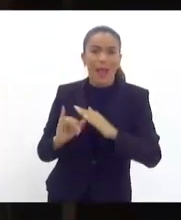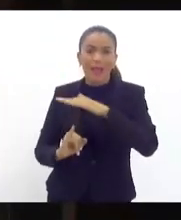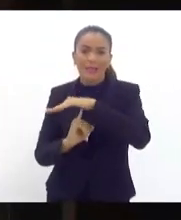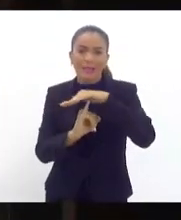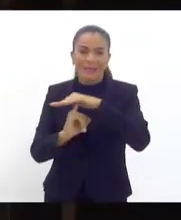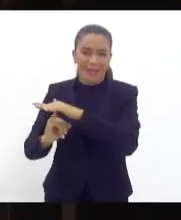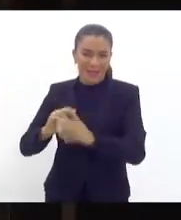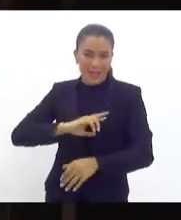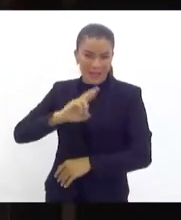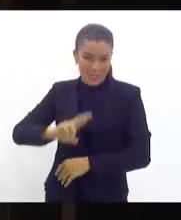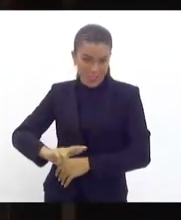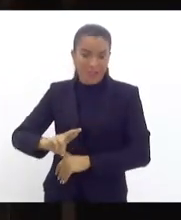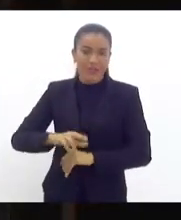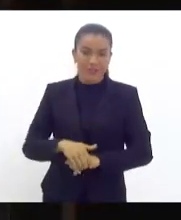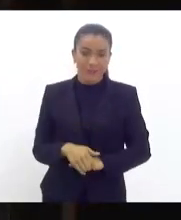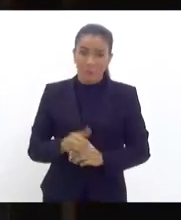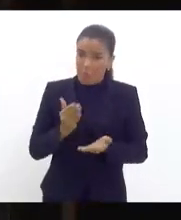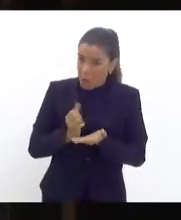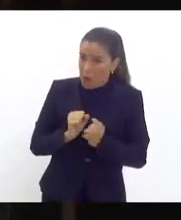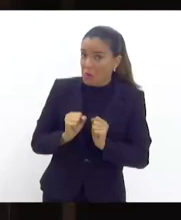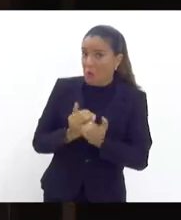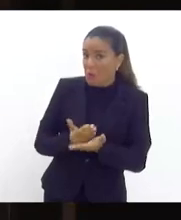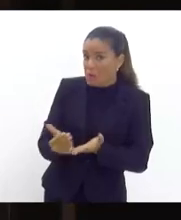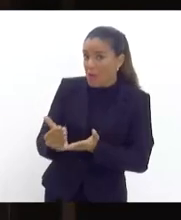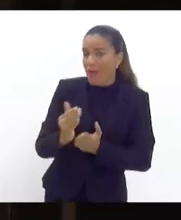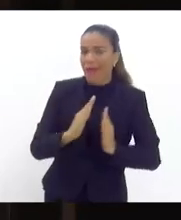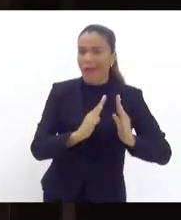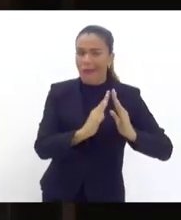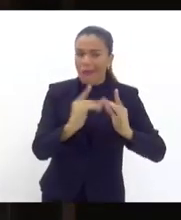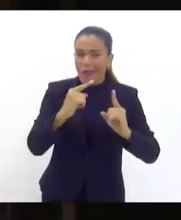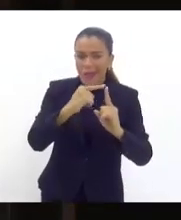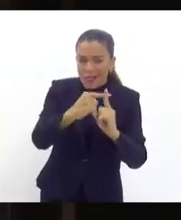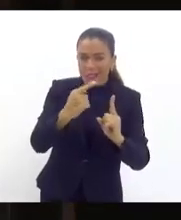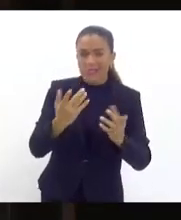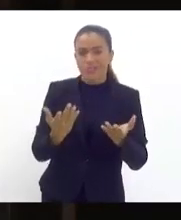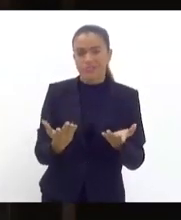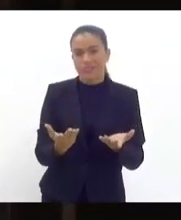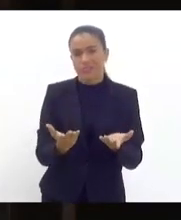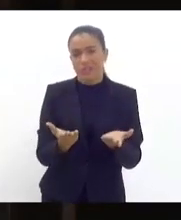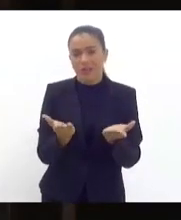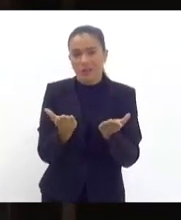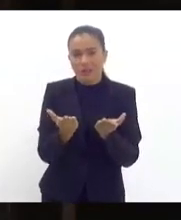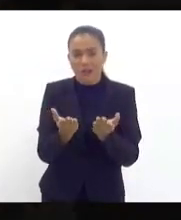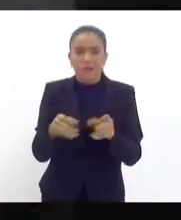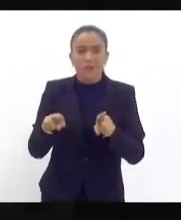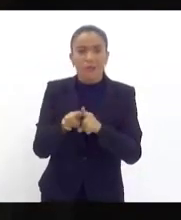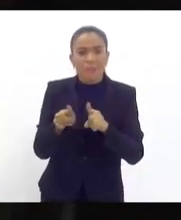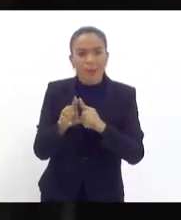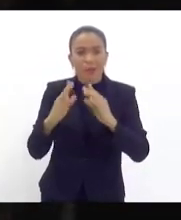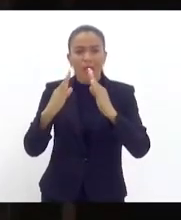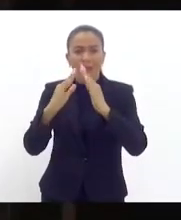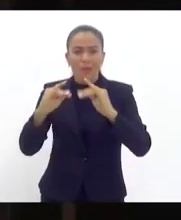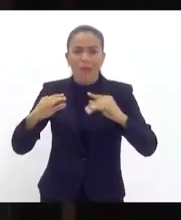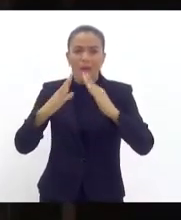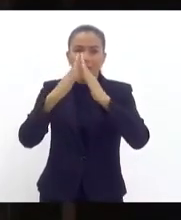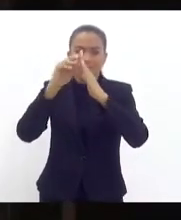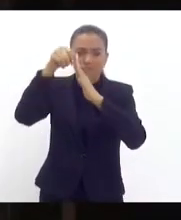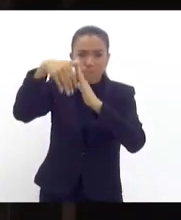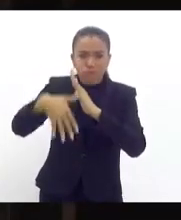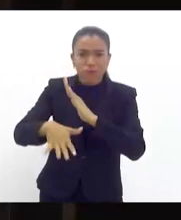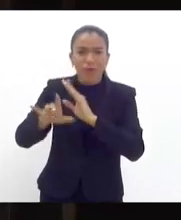embrião na grande Tijuca as igrejas os tempos de umbanda candomblé